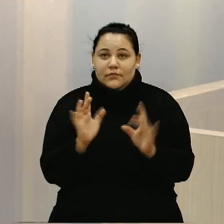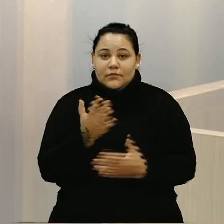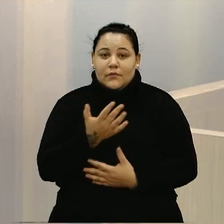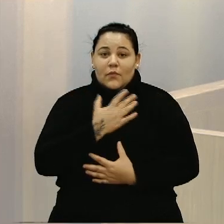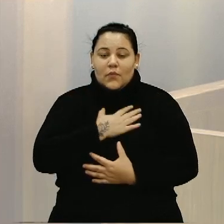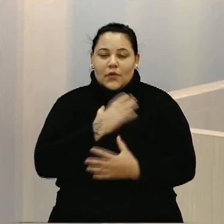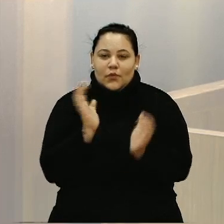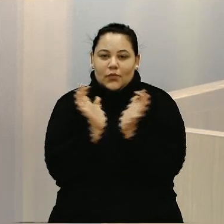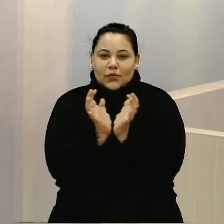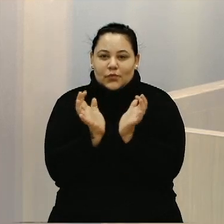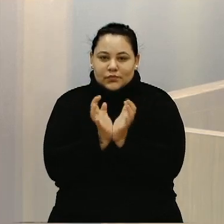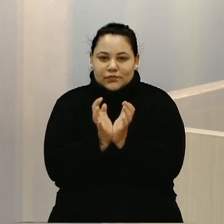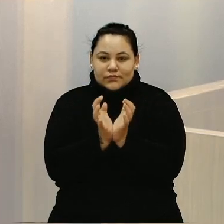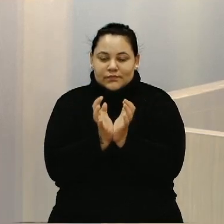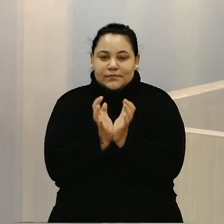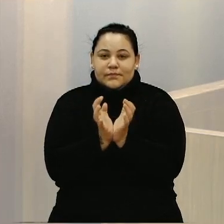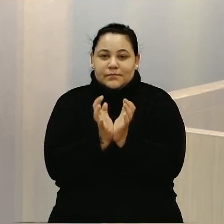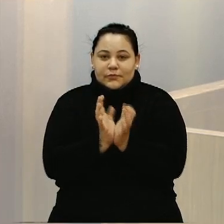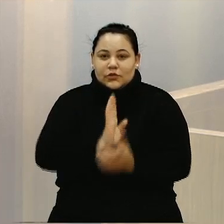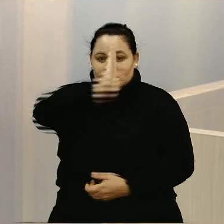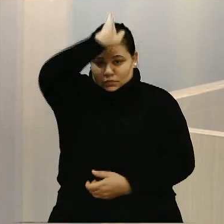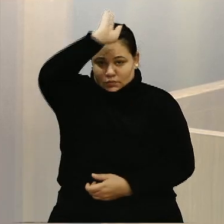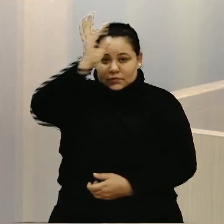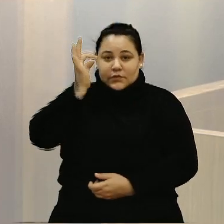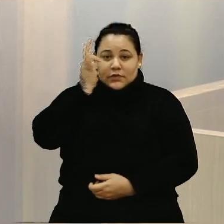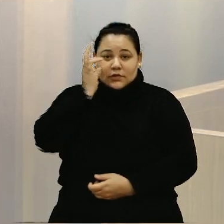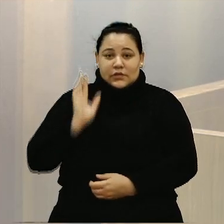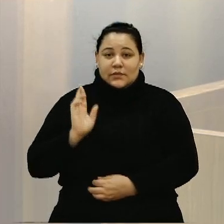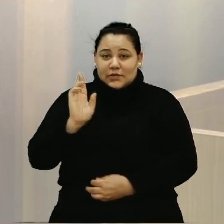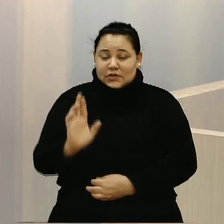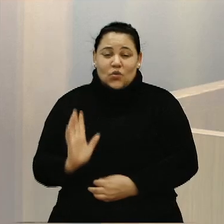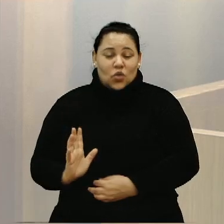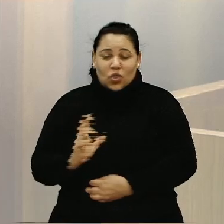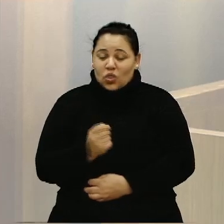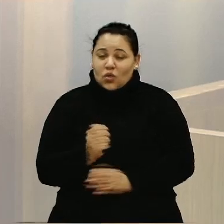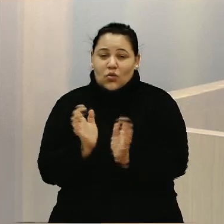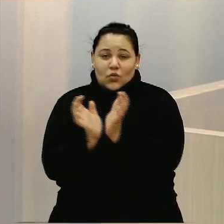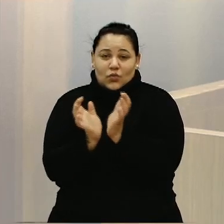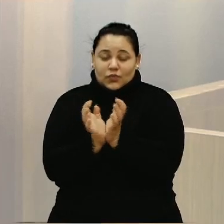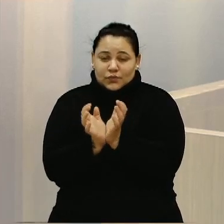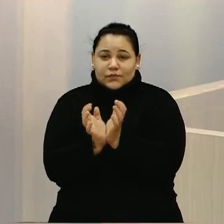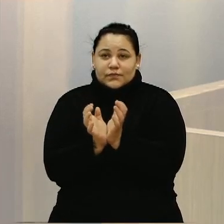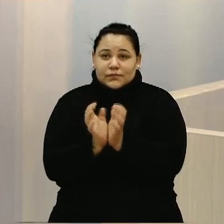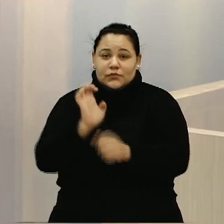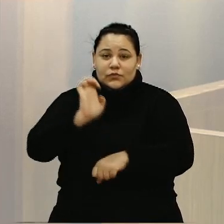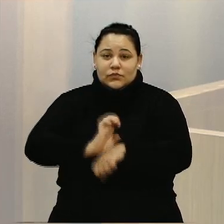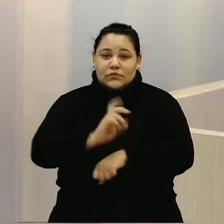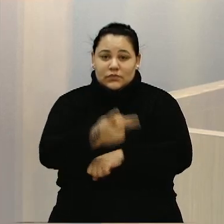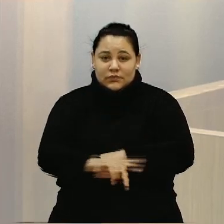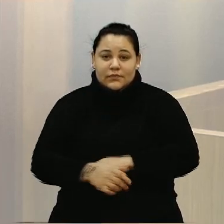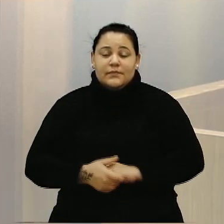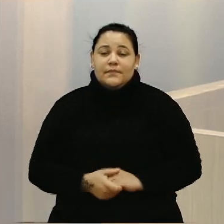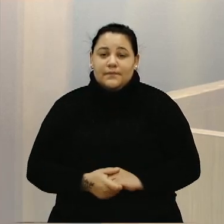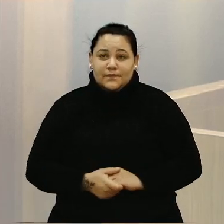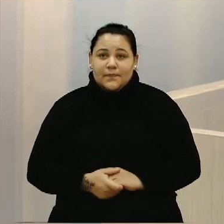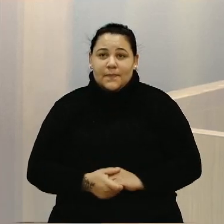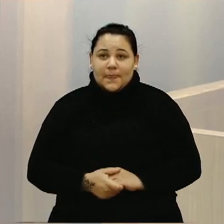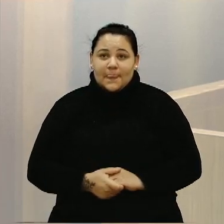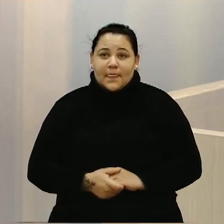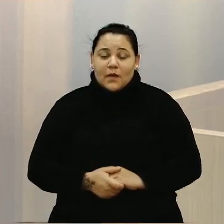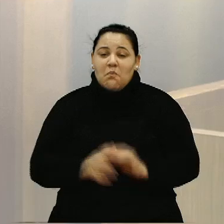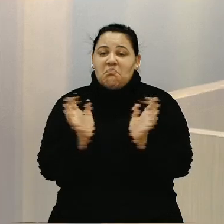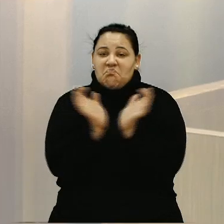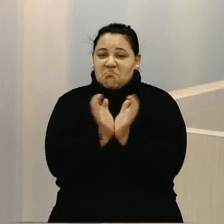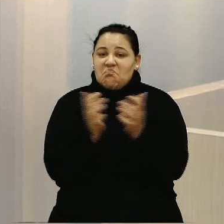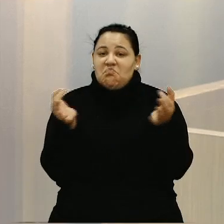aos bombeiros militares aqui presentes, que representam toda a tropa dos bombeiros militares do estado do Rio Grande do Sul, uma tropa extremamente